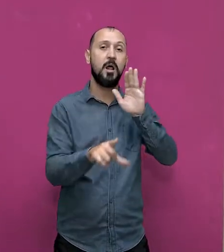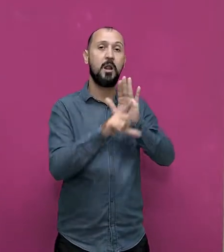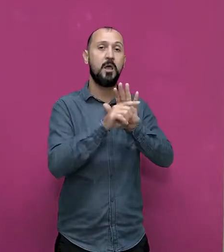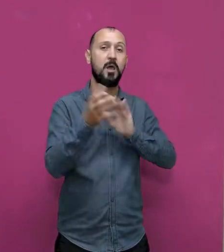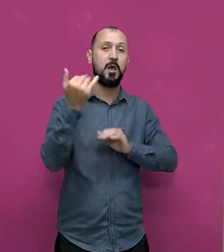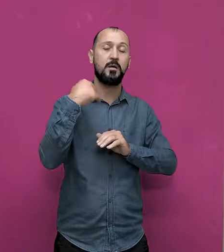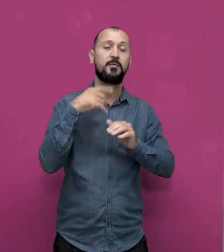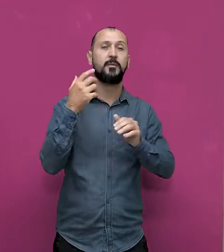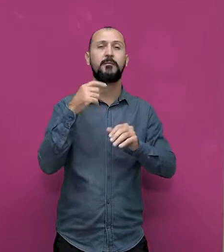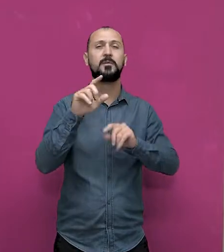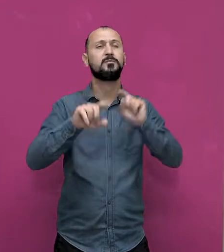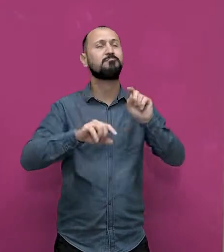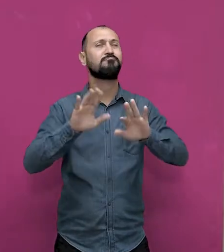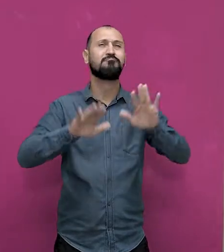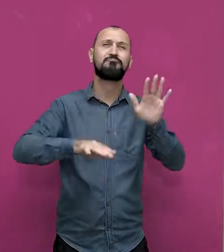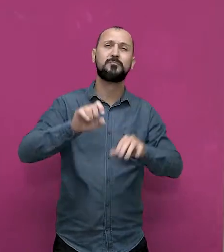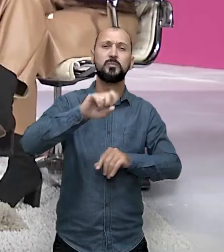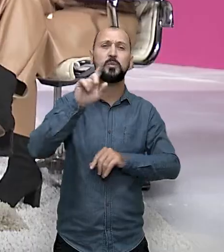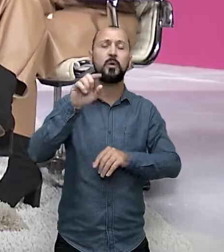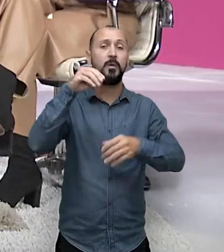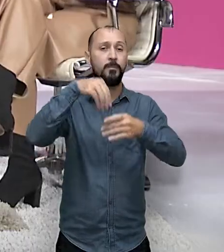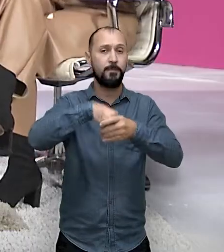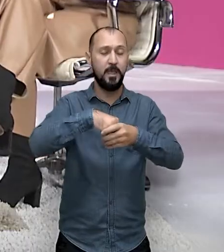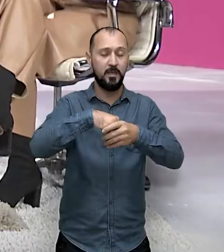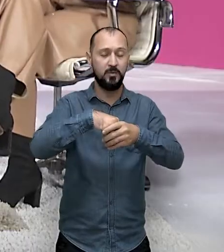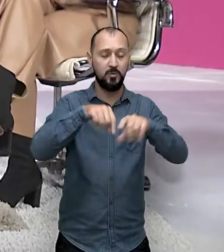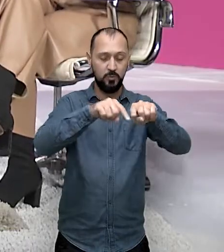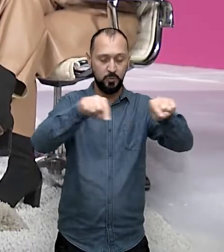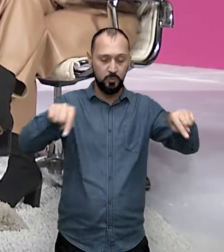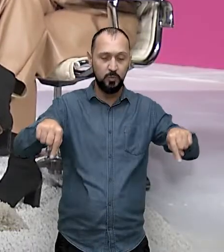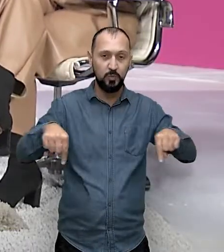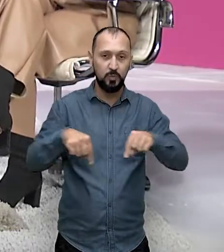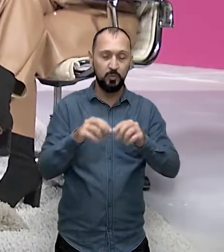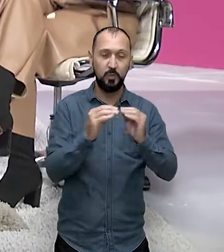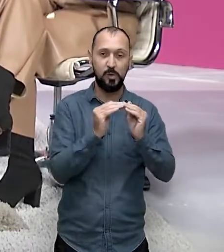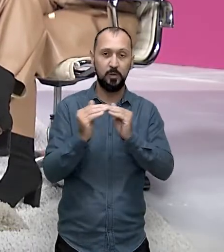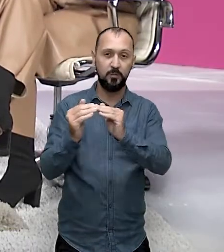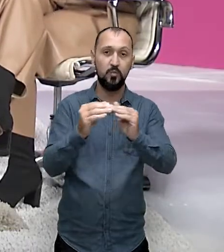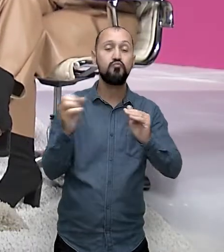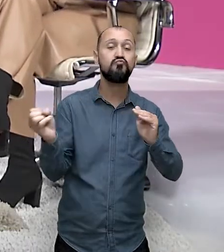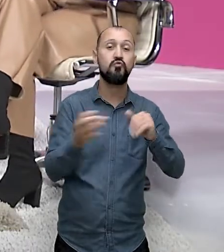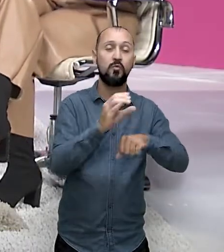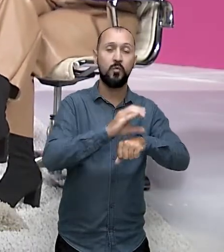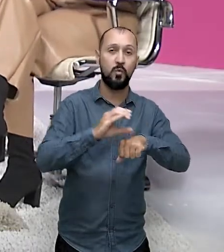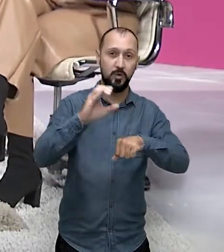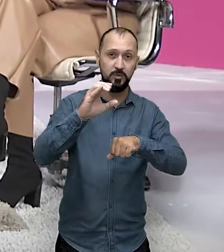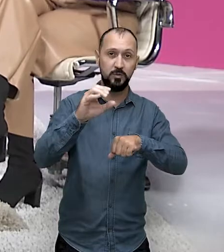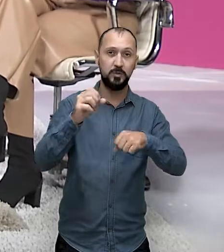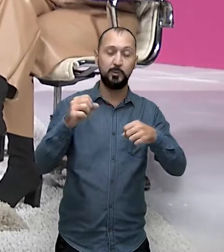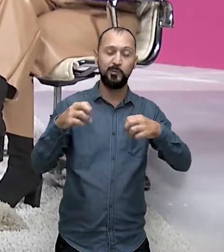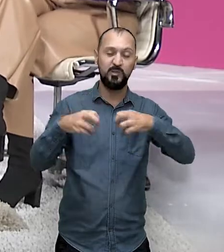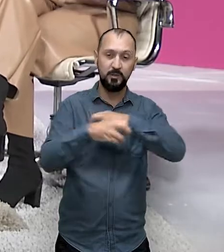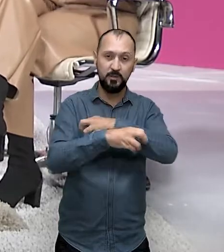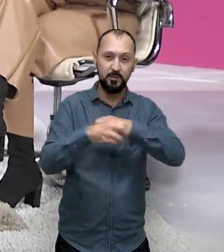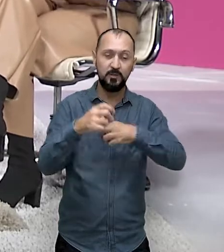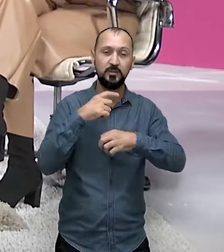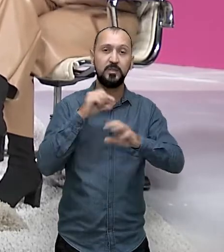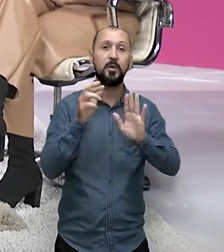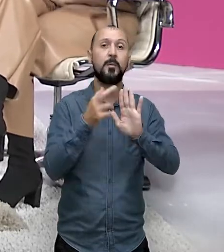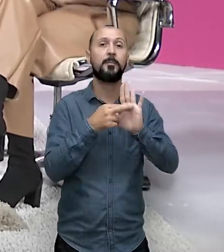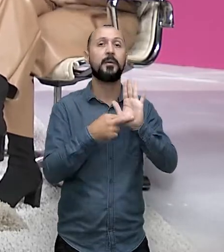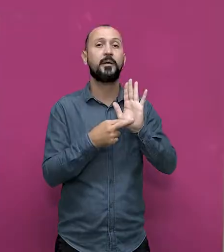a legislação anterior deixava meio dúbio como funcionaria o trânsito dentro desses condomínios. O novo Código de Trânsito já